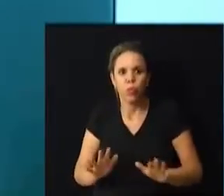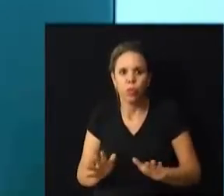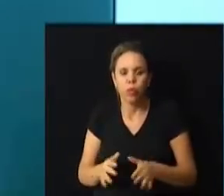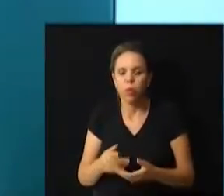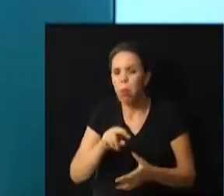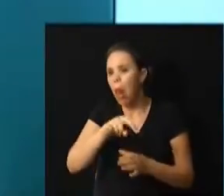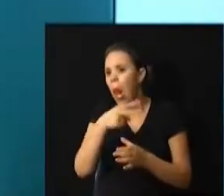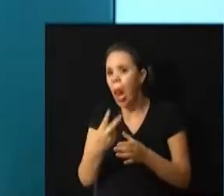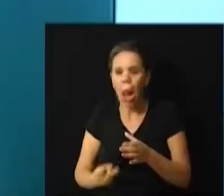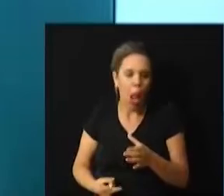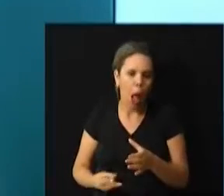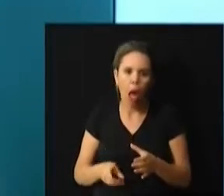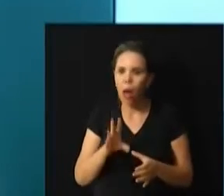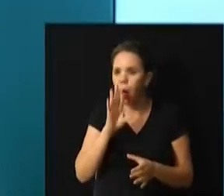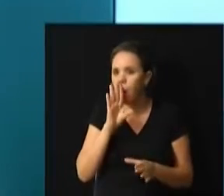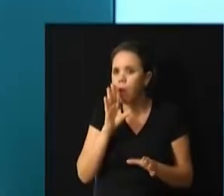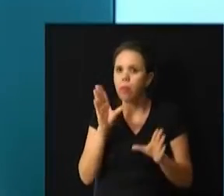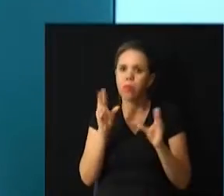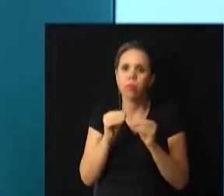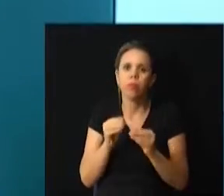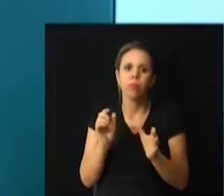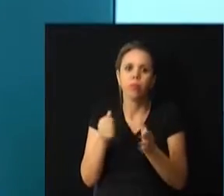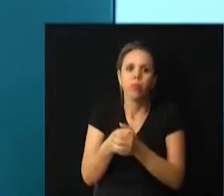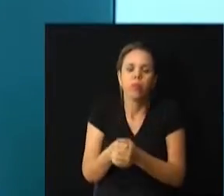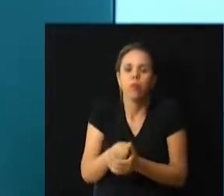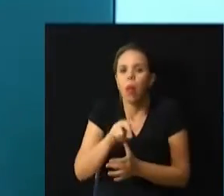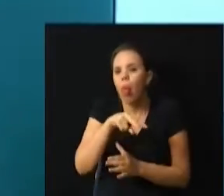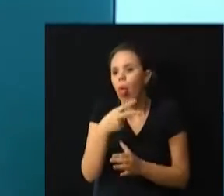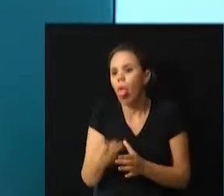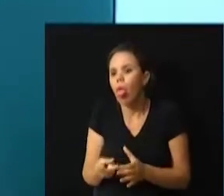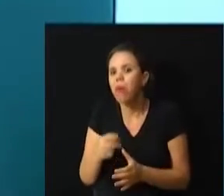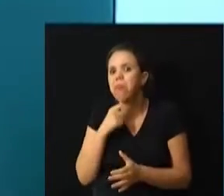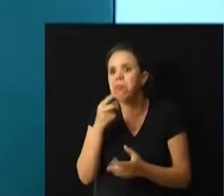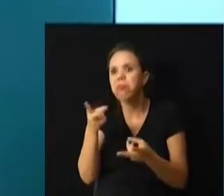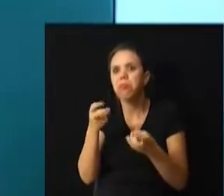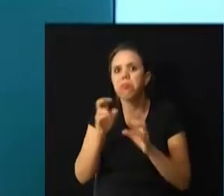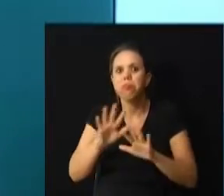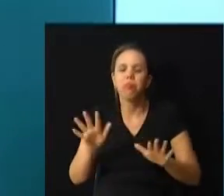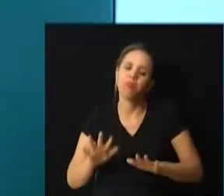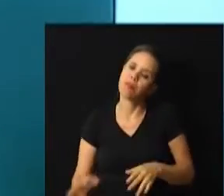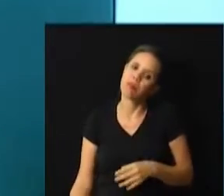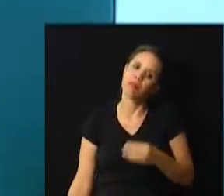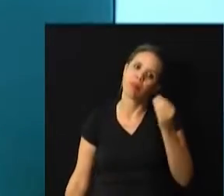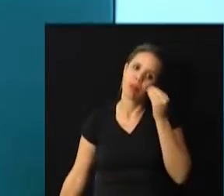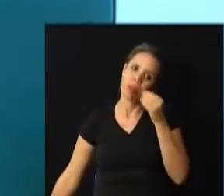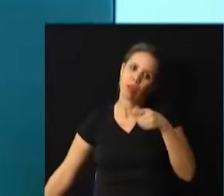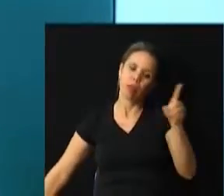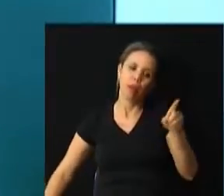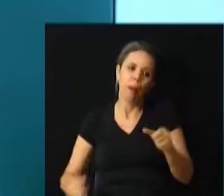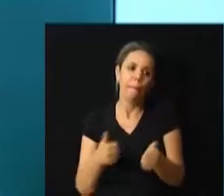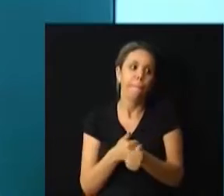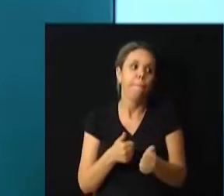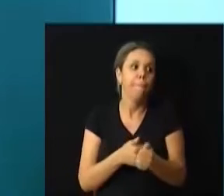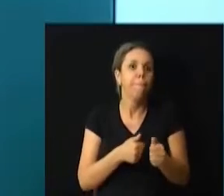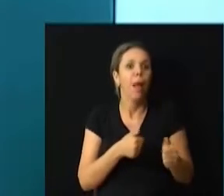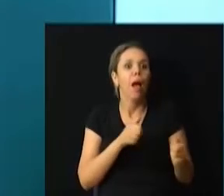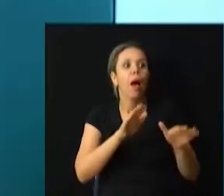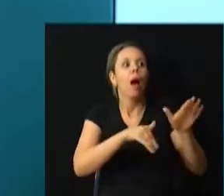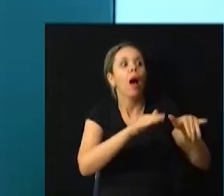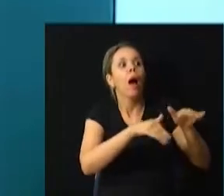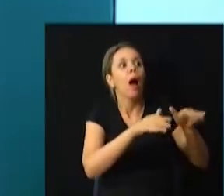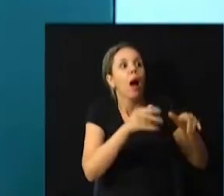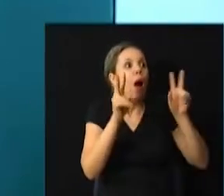tá? Porque o afogamento é silencioso. A criança se afoga, geralmente ela tenta ir à borda da